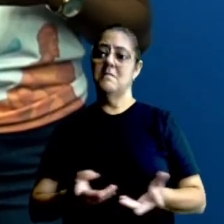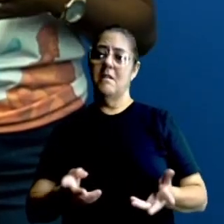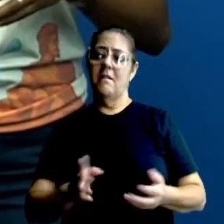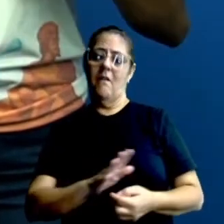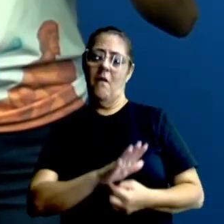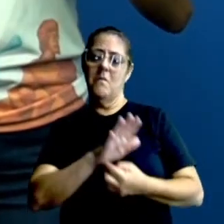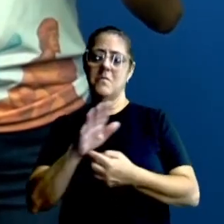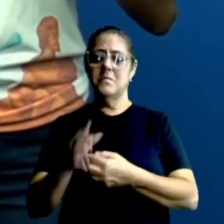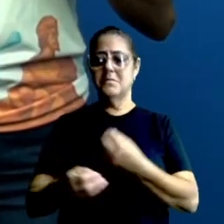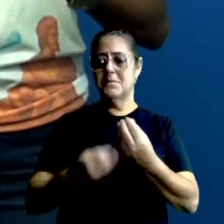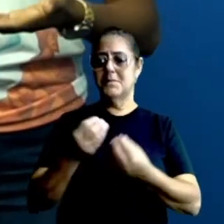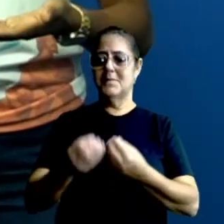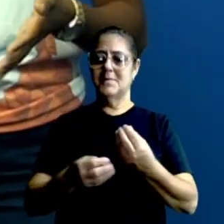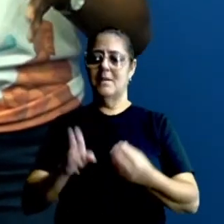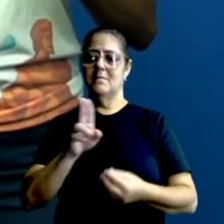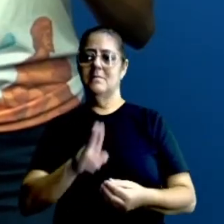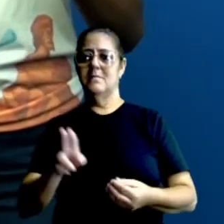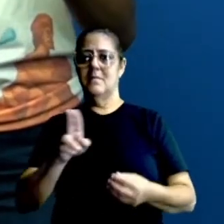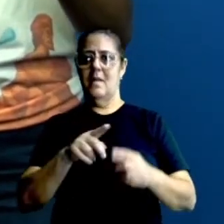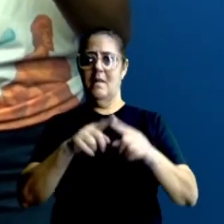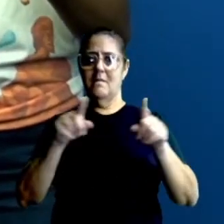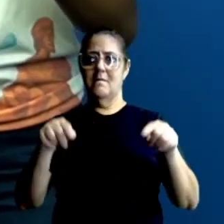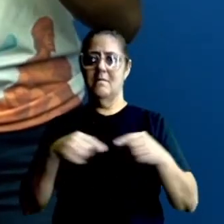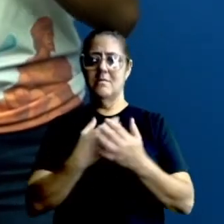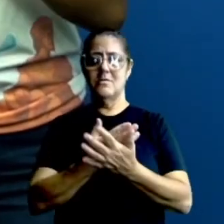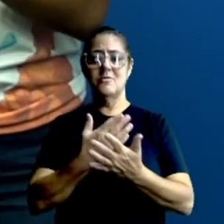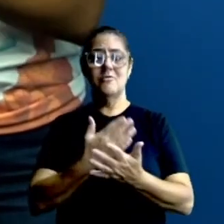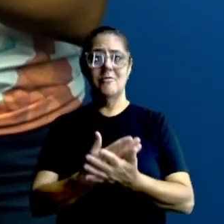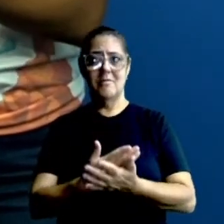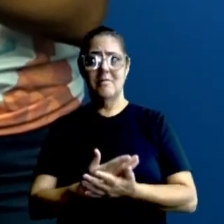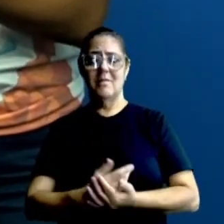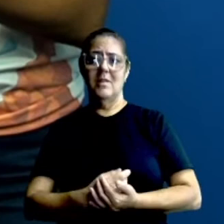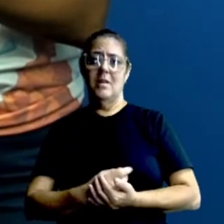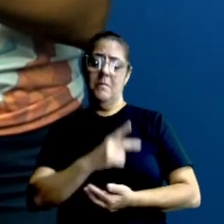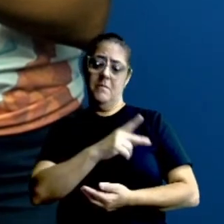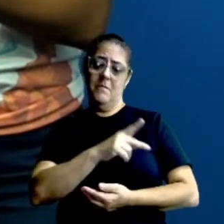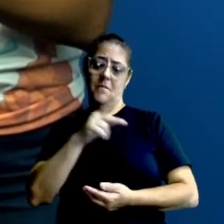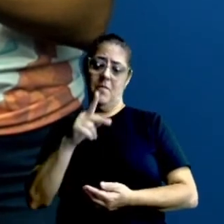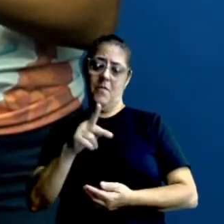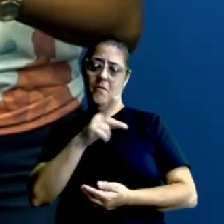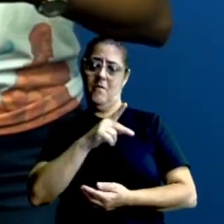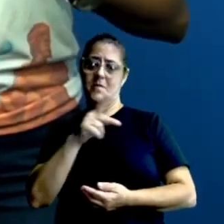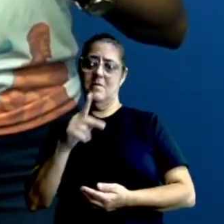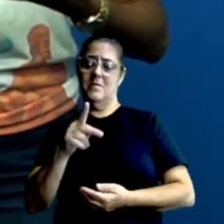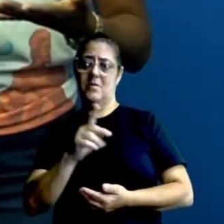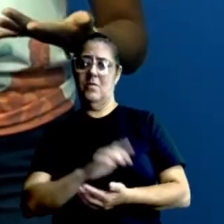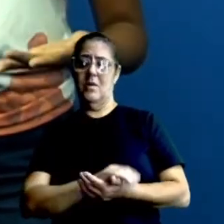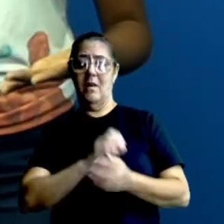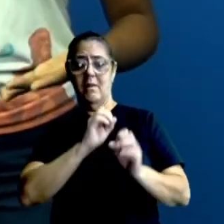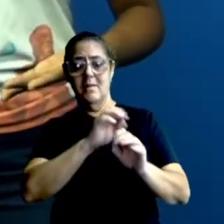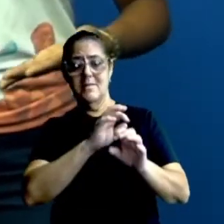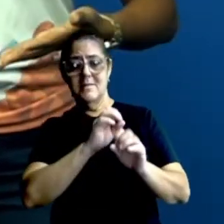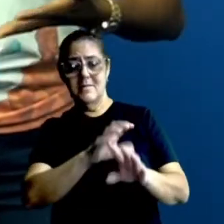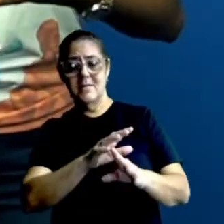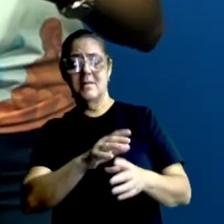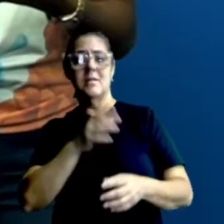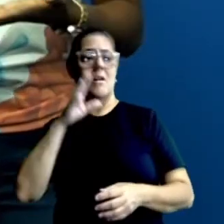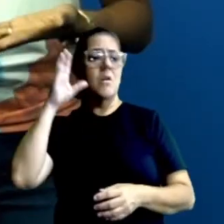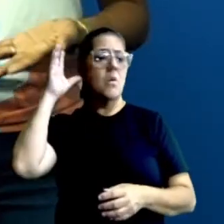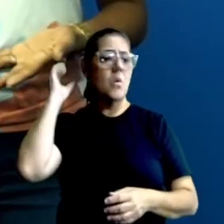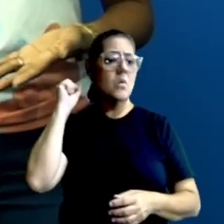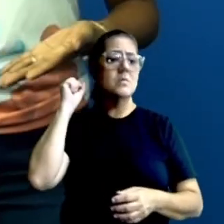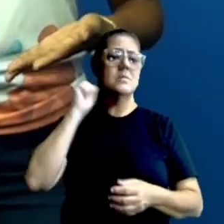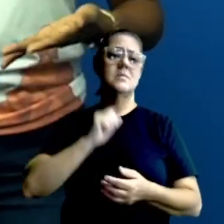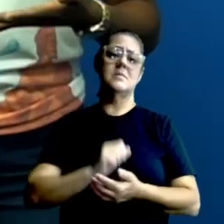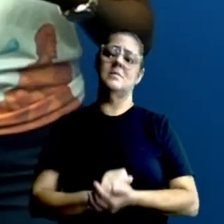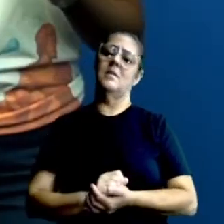expressões que nós utilizamos dentro da sala de aula que geralmente é a professora Quem disse como o Alisson ouça